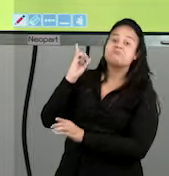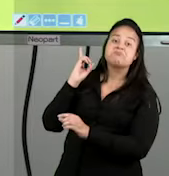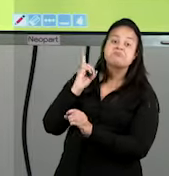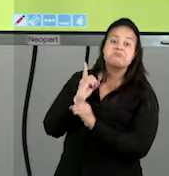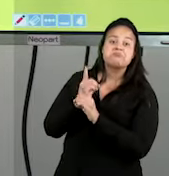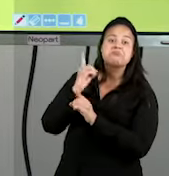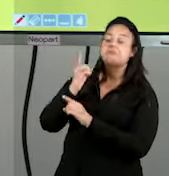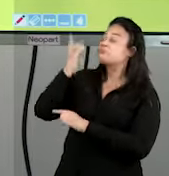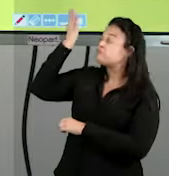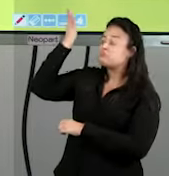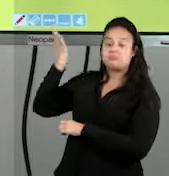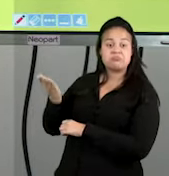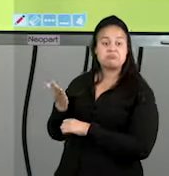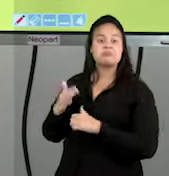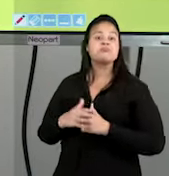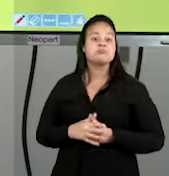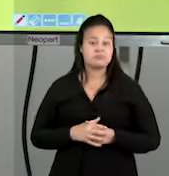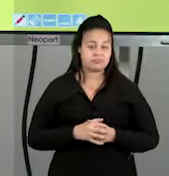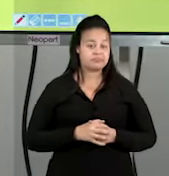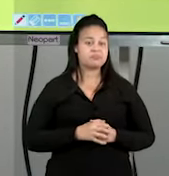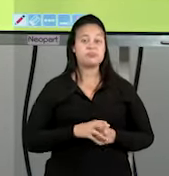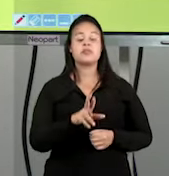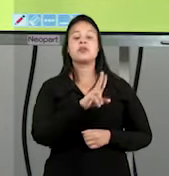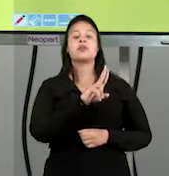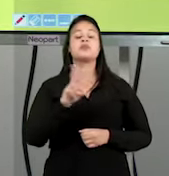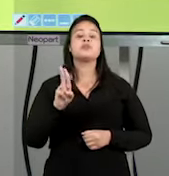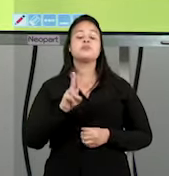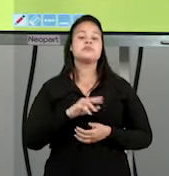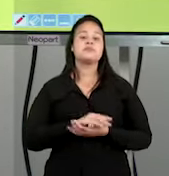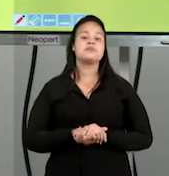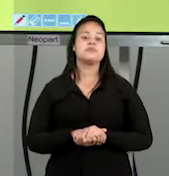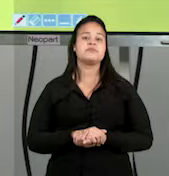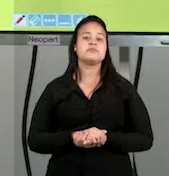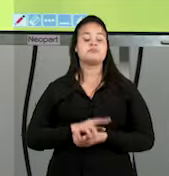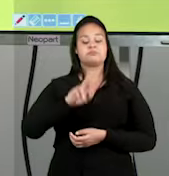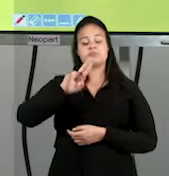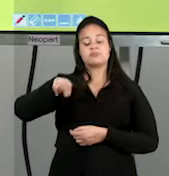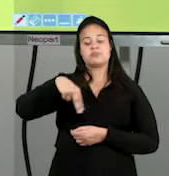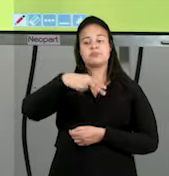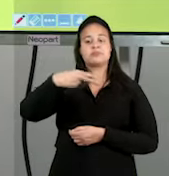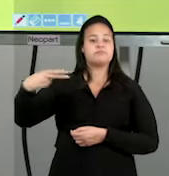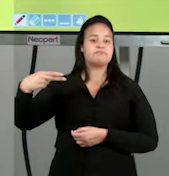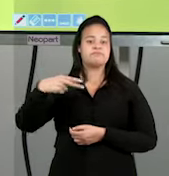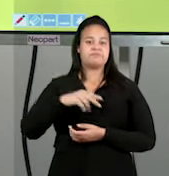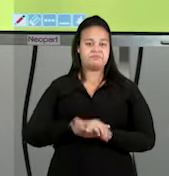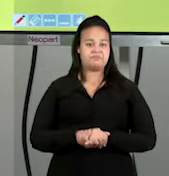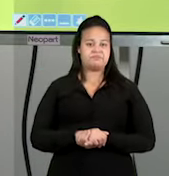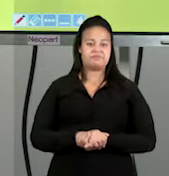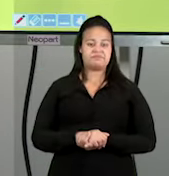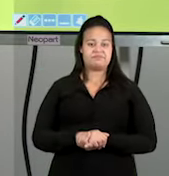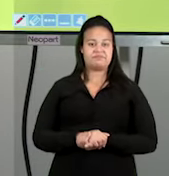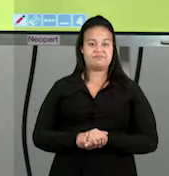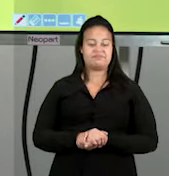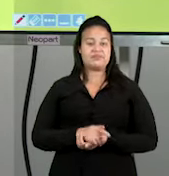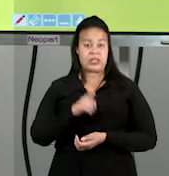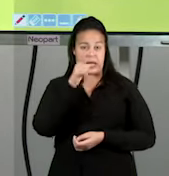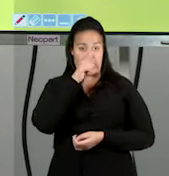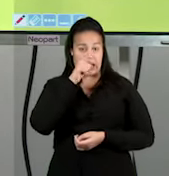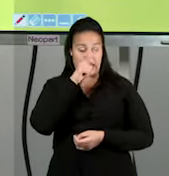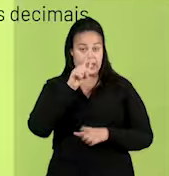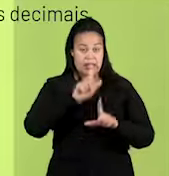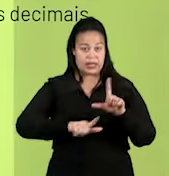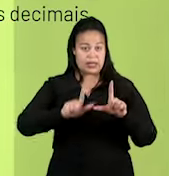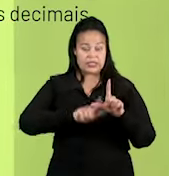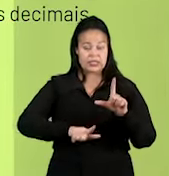essa constante que a gente chama de π. É essa letra grega, né? E